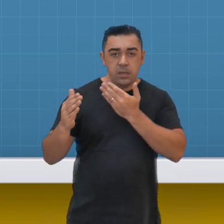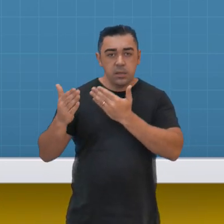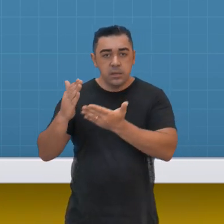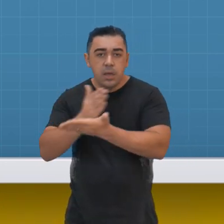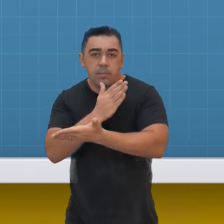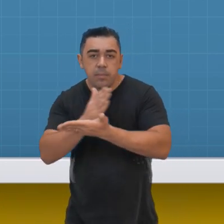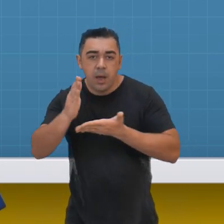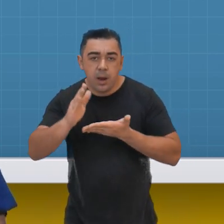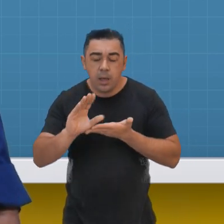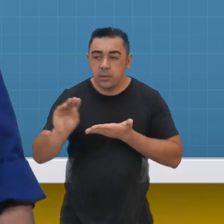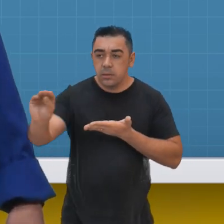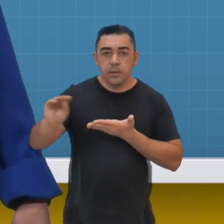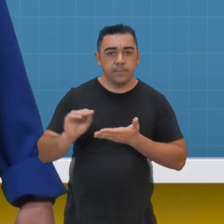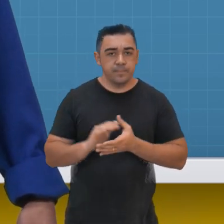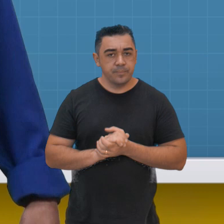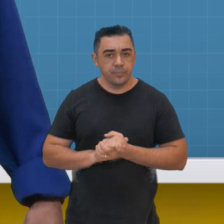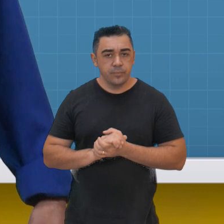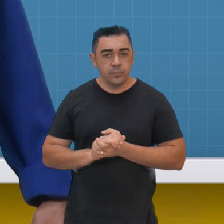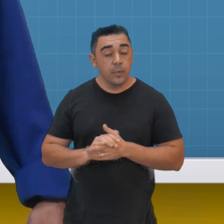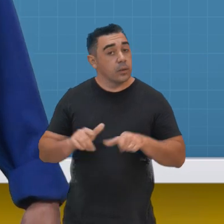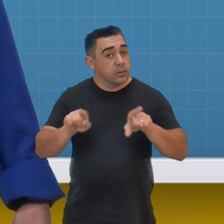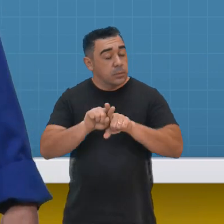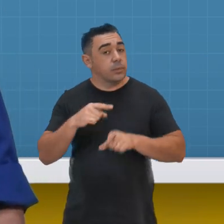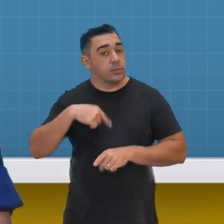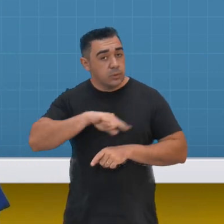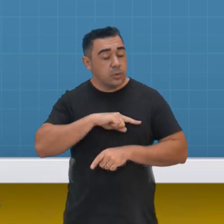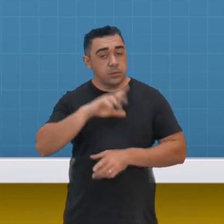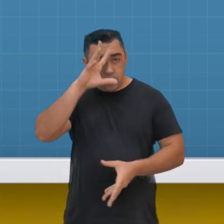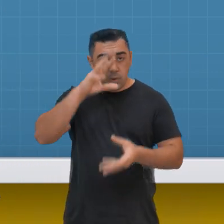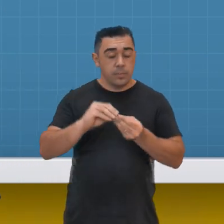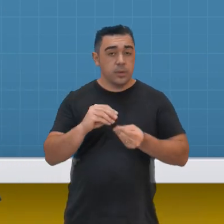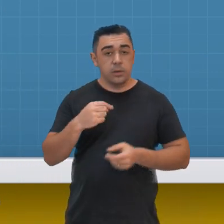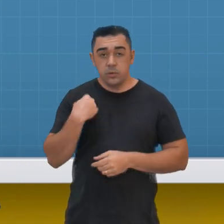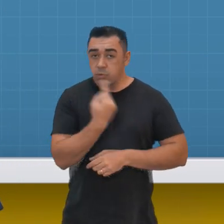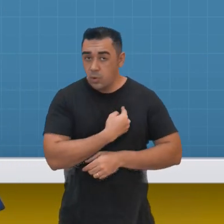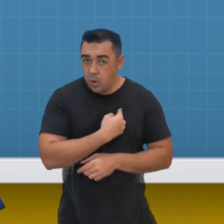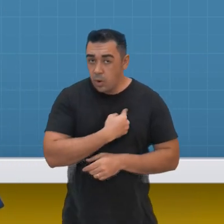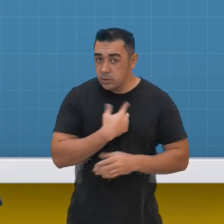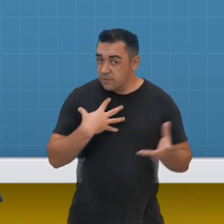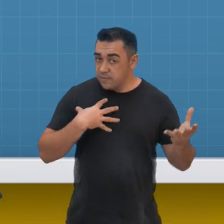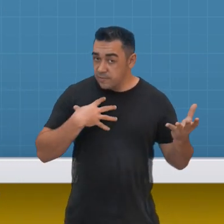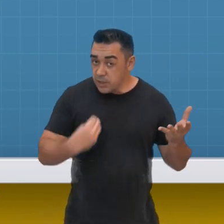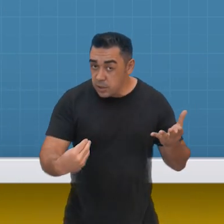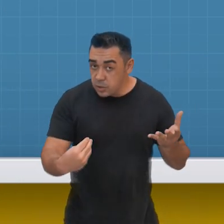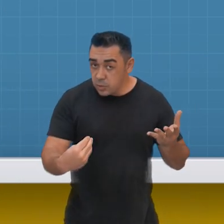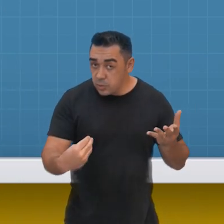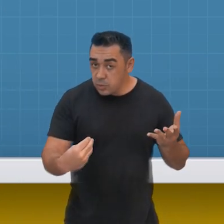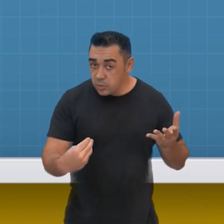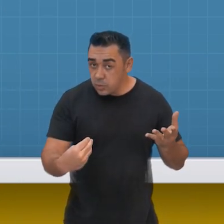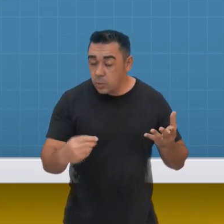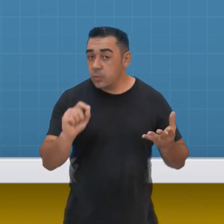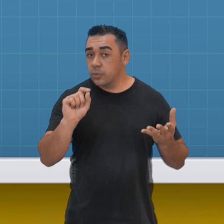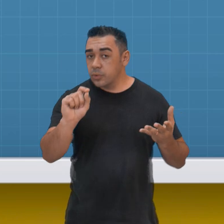Assim como nós temos que entender como filhos que